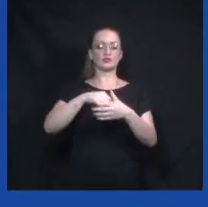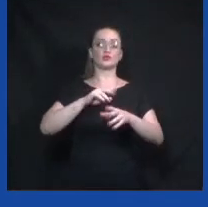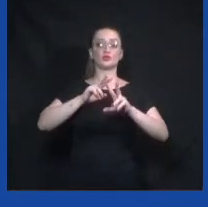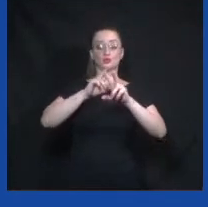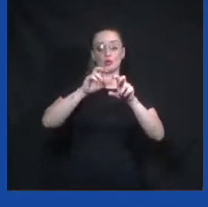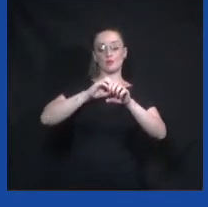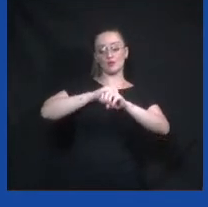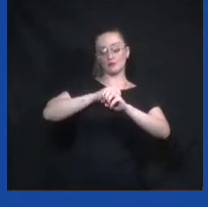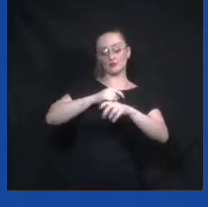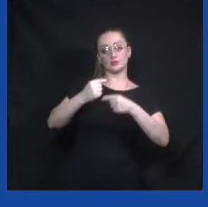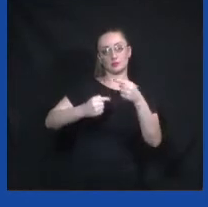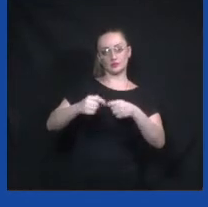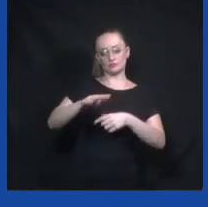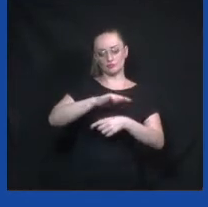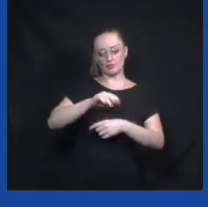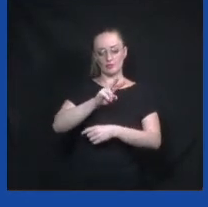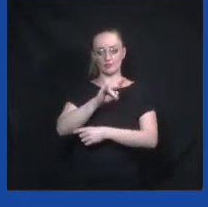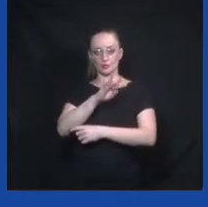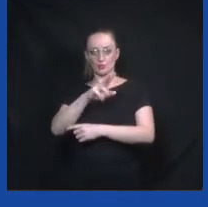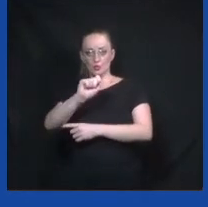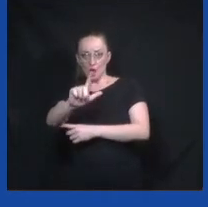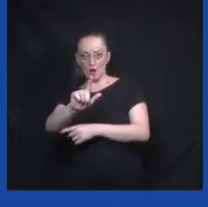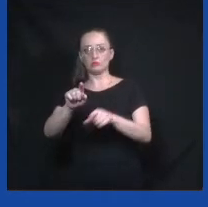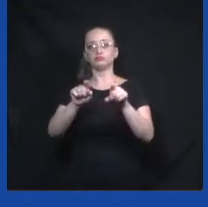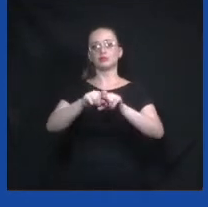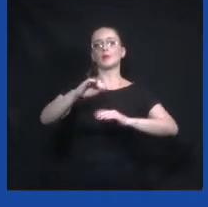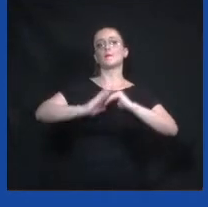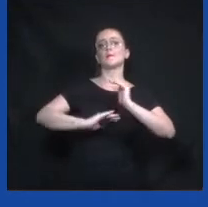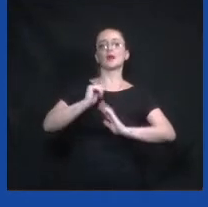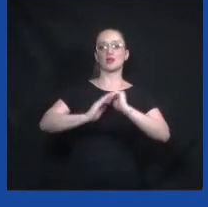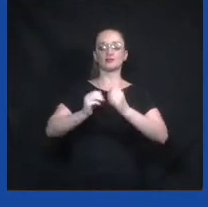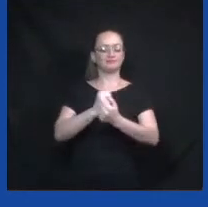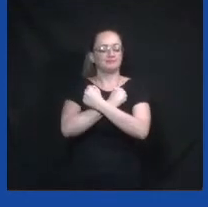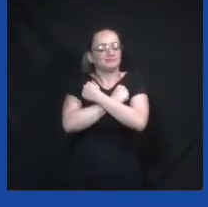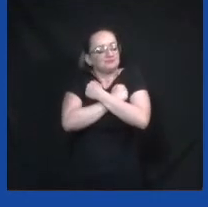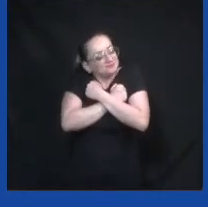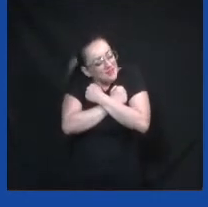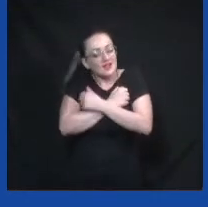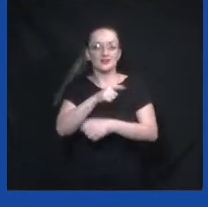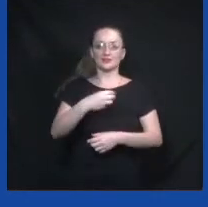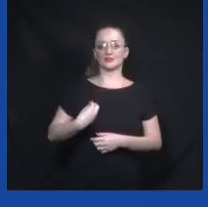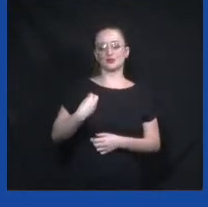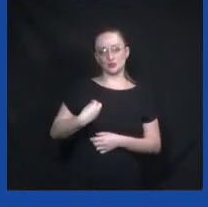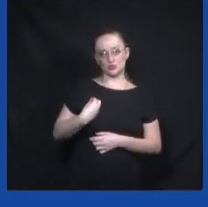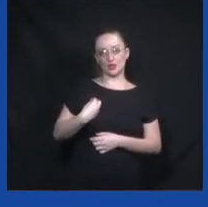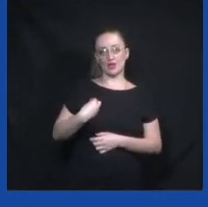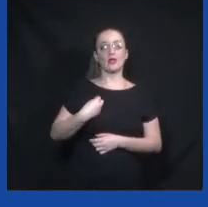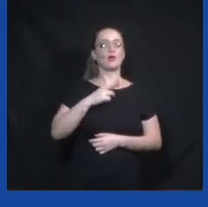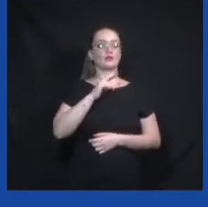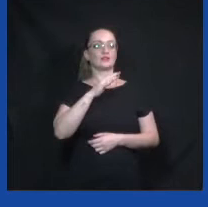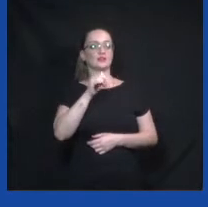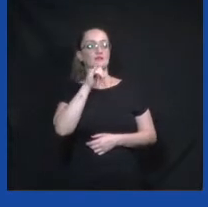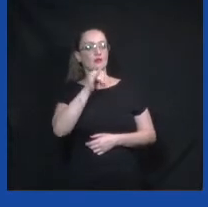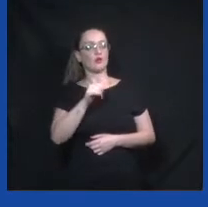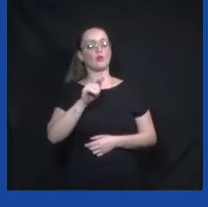no universo virtual, mas também no universo prático. E deixar um abraço aqui, estará conosco, como a Roxane bem observou,